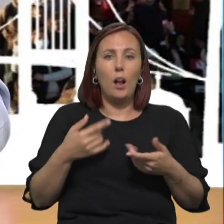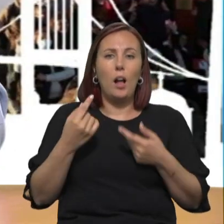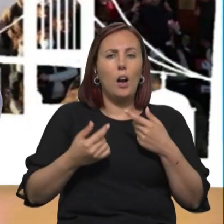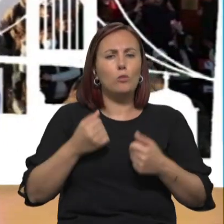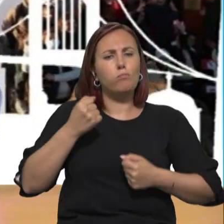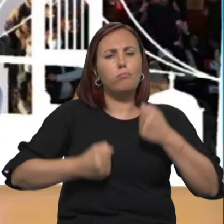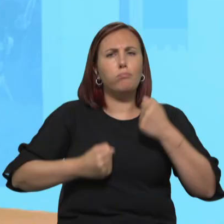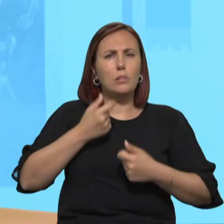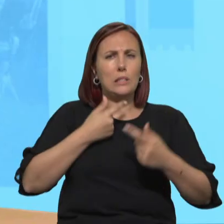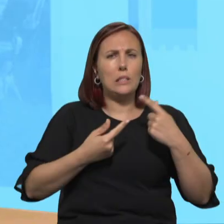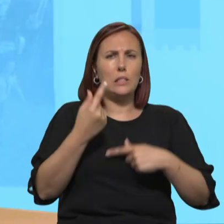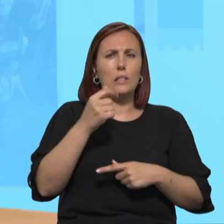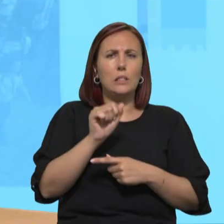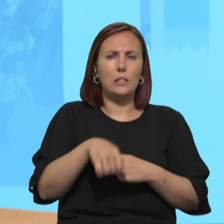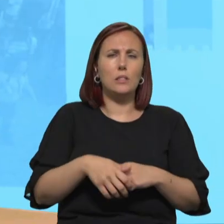radicalização.